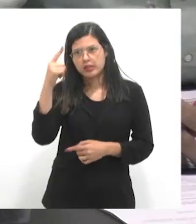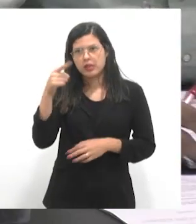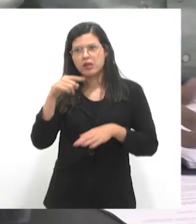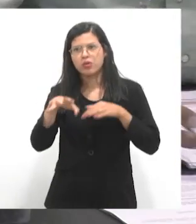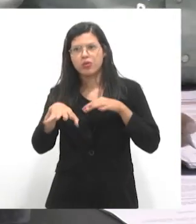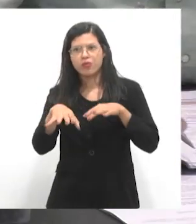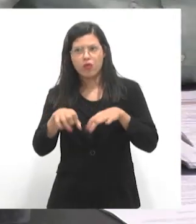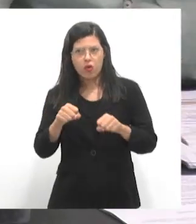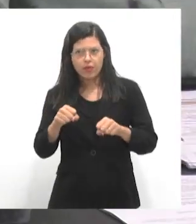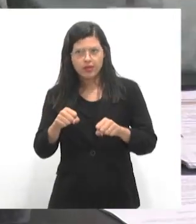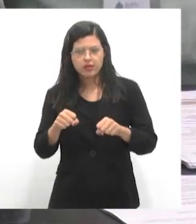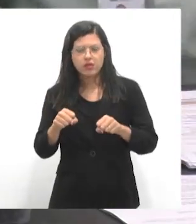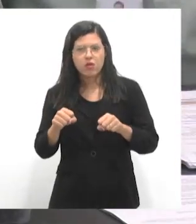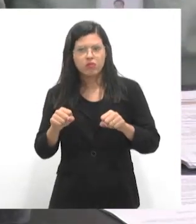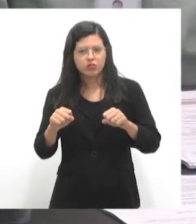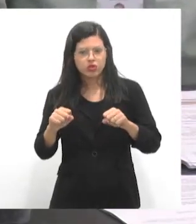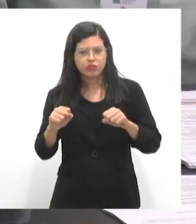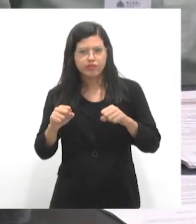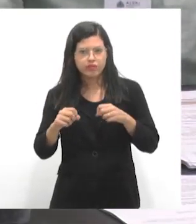de plateia